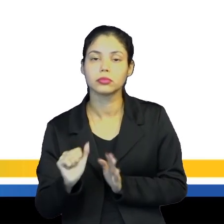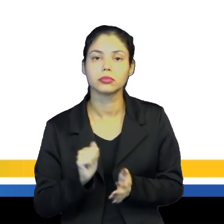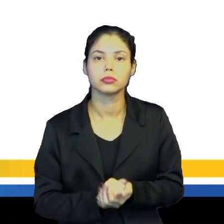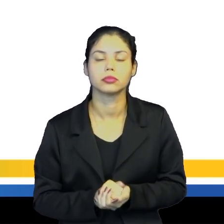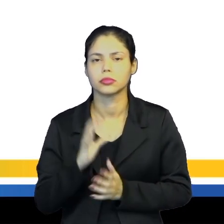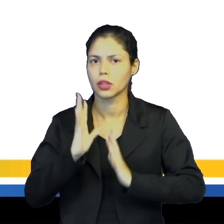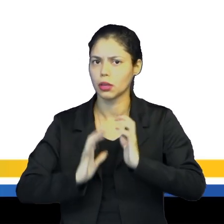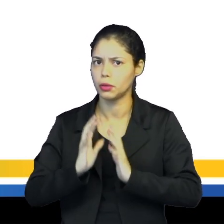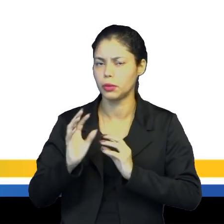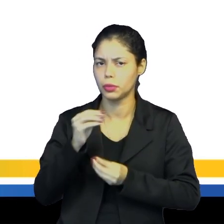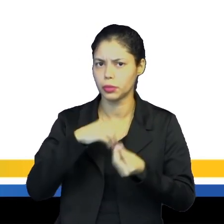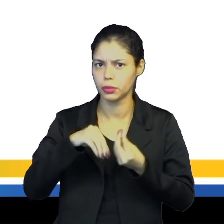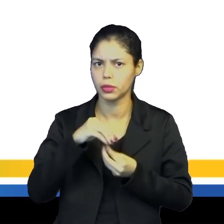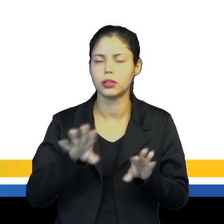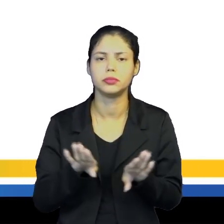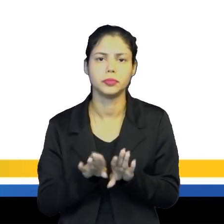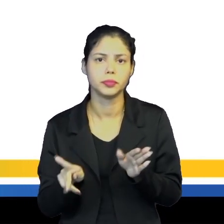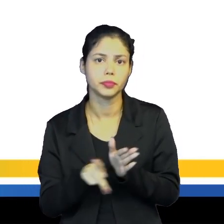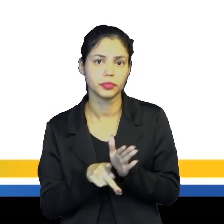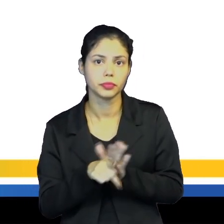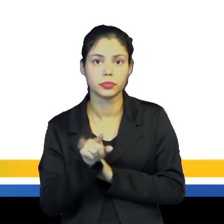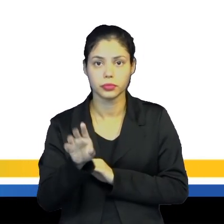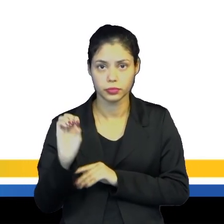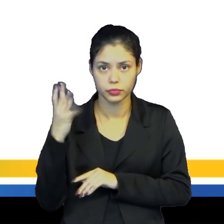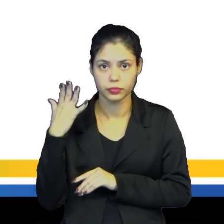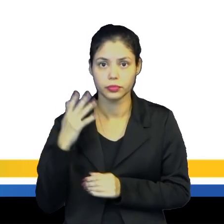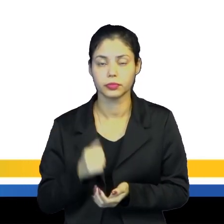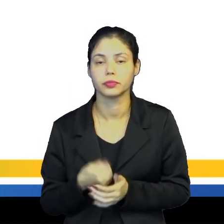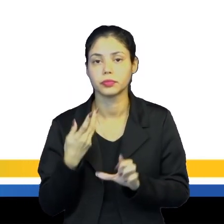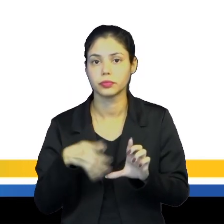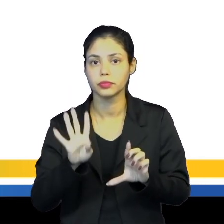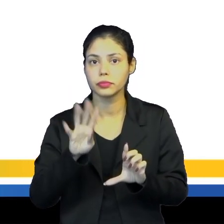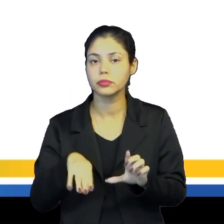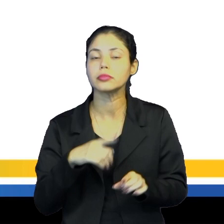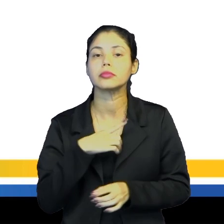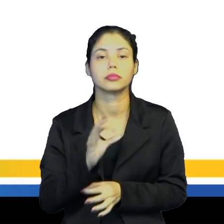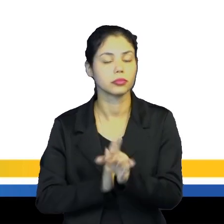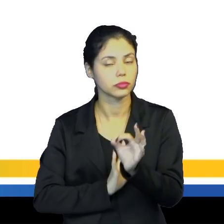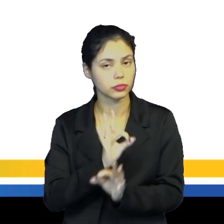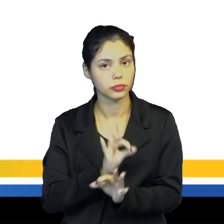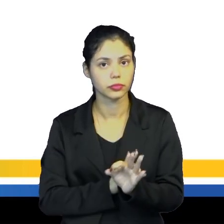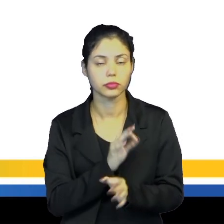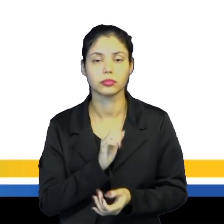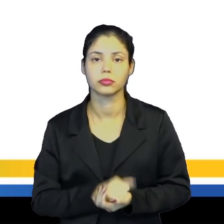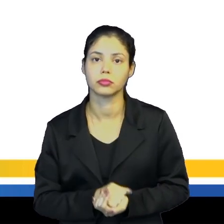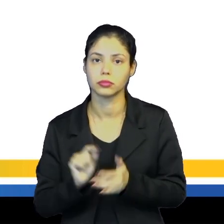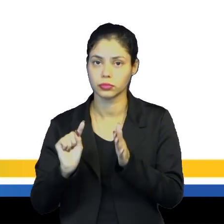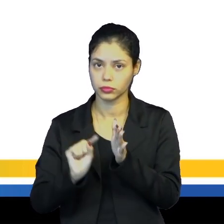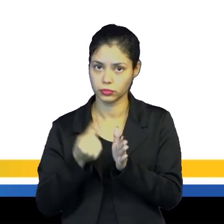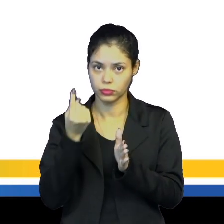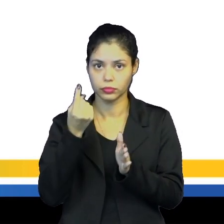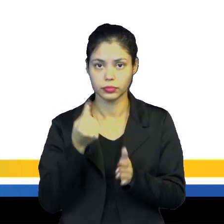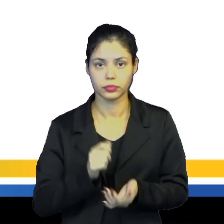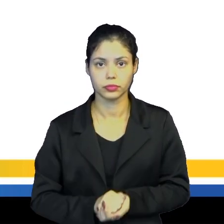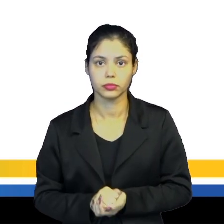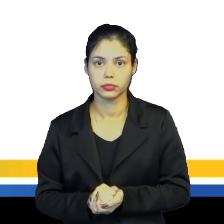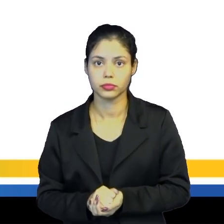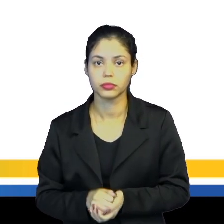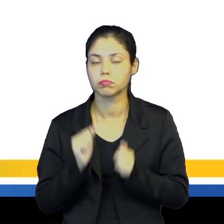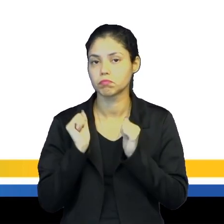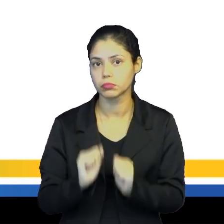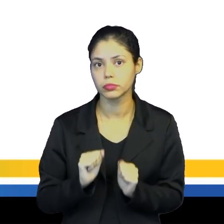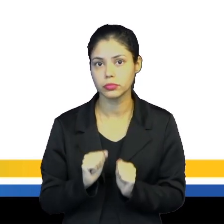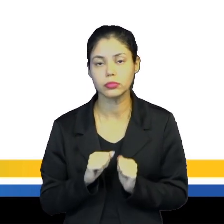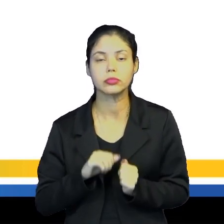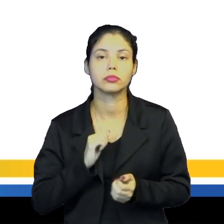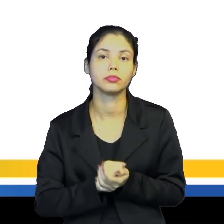uma confusão só. Nesse caso aí, a tabela ela tem que ser organizada primeiro para